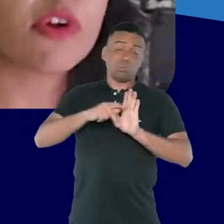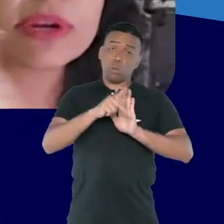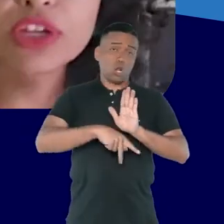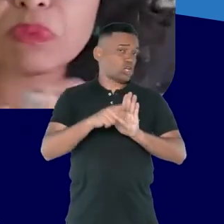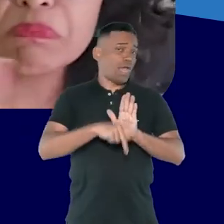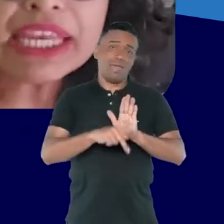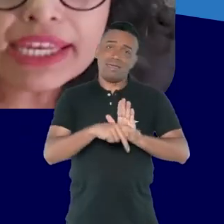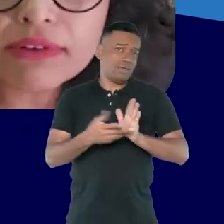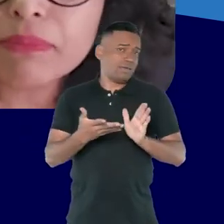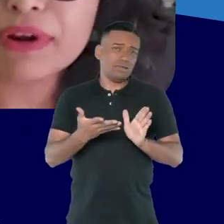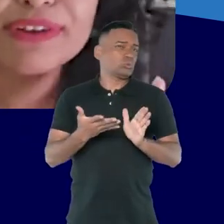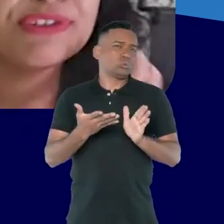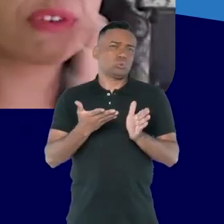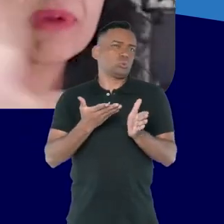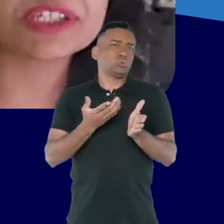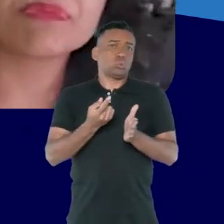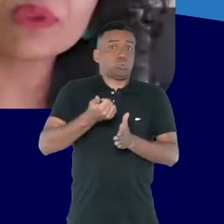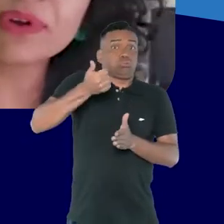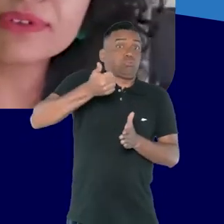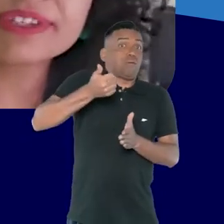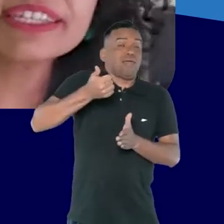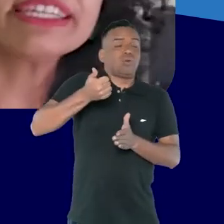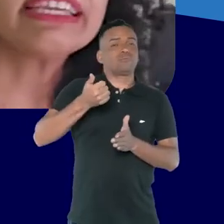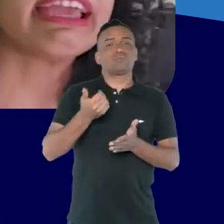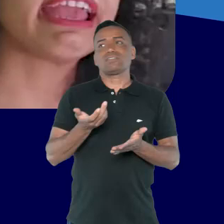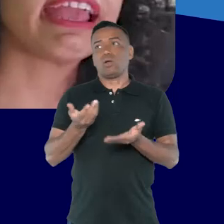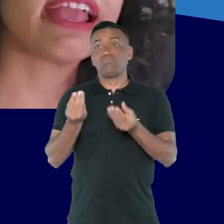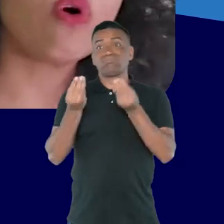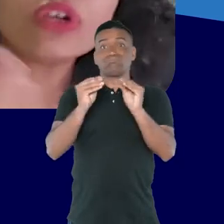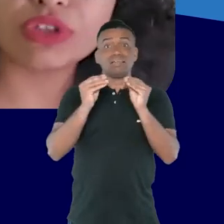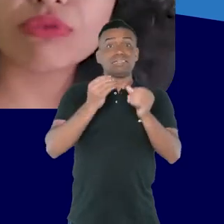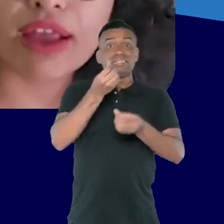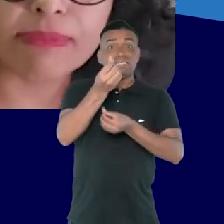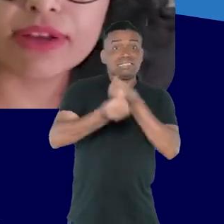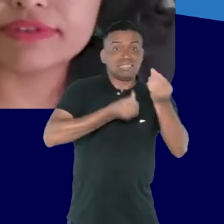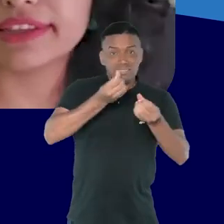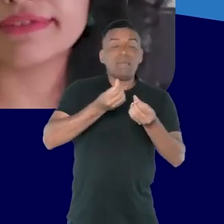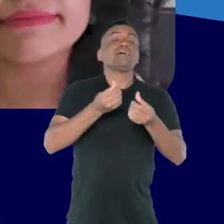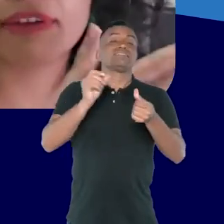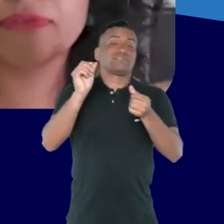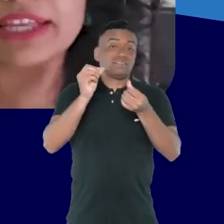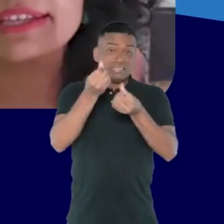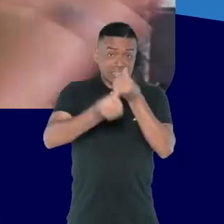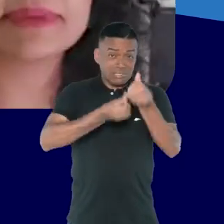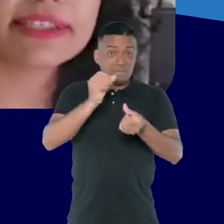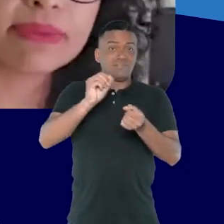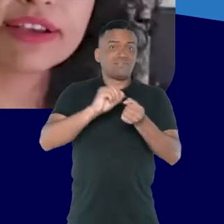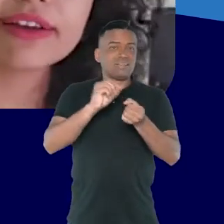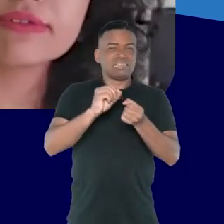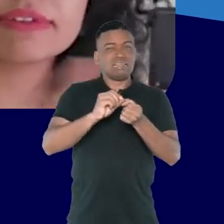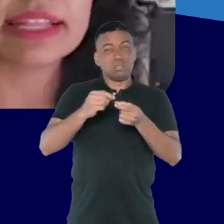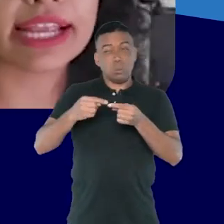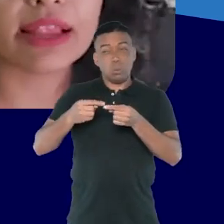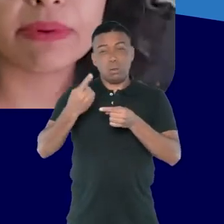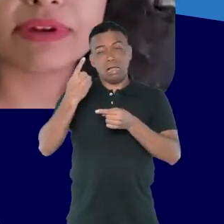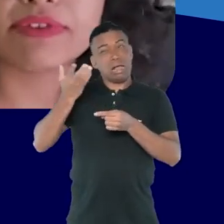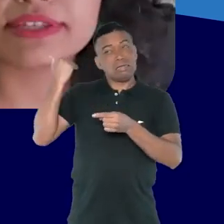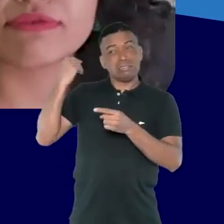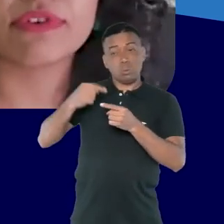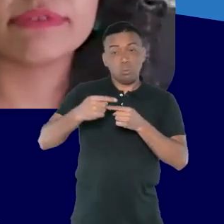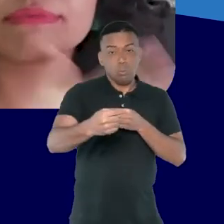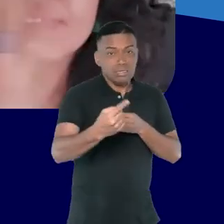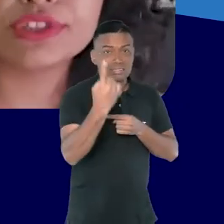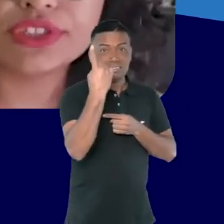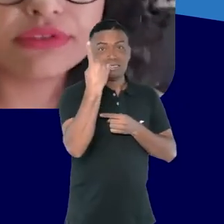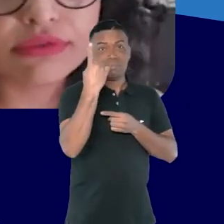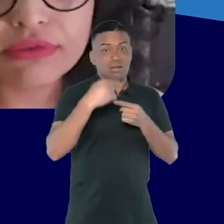transformado. Foi um projeto mini, eu digo projeto piloto. Hoje eu aplico, eu fiquei 6 meses aplicando. Naquela primeira